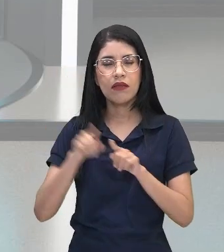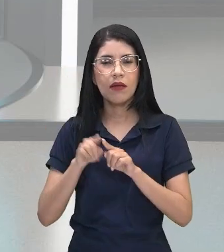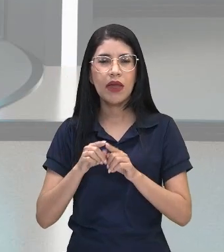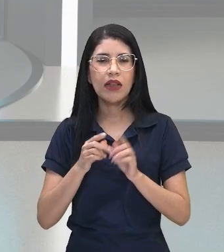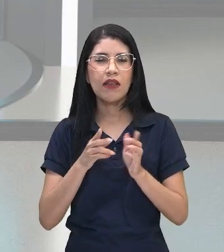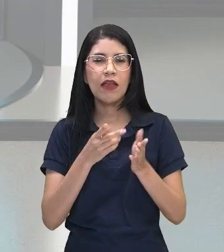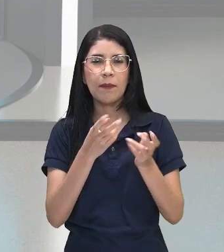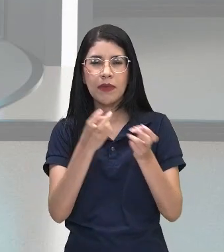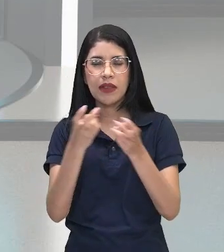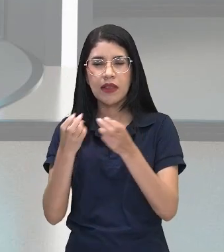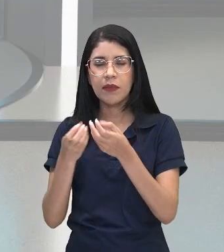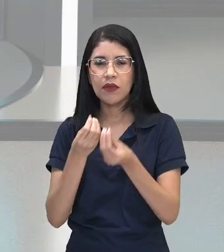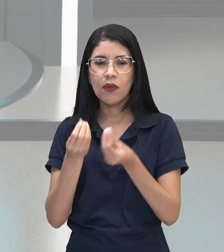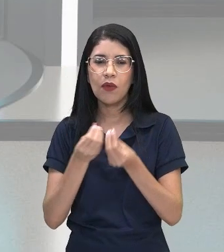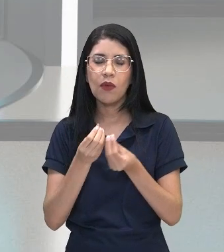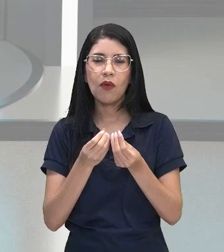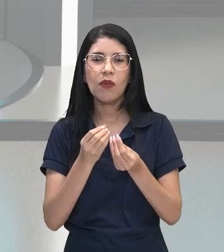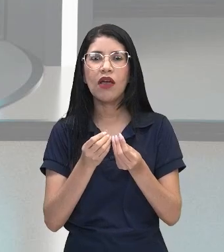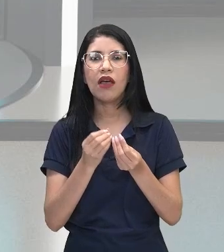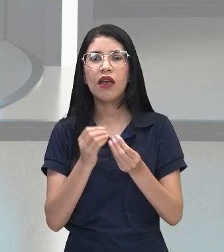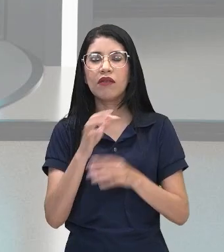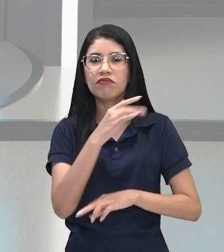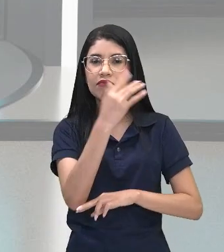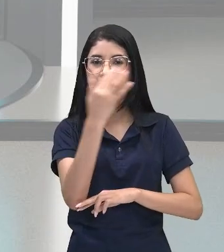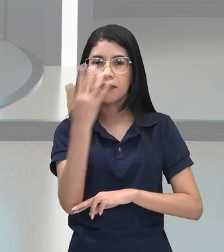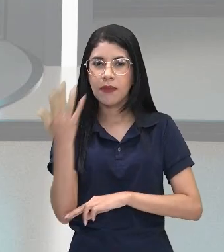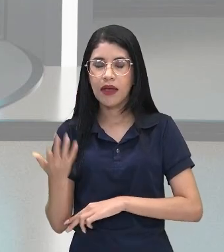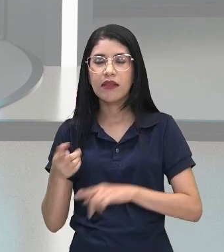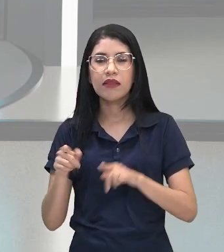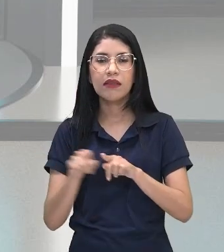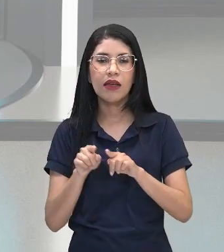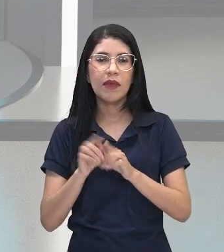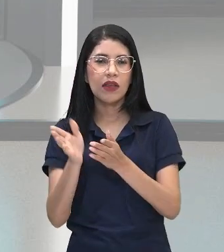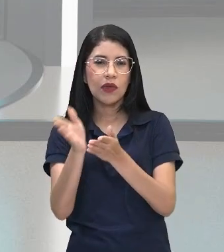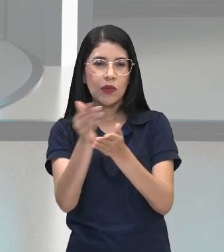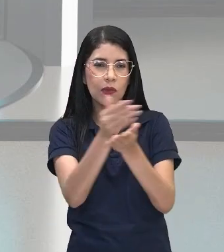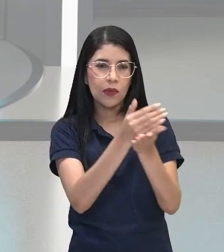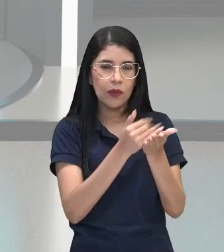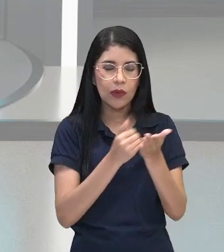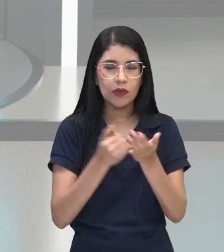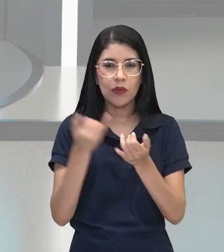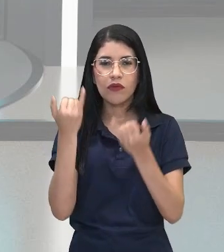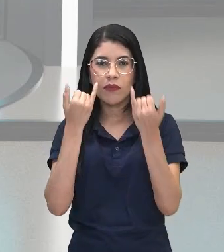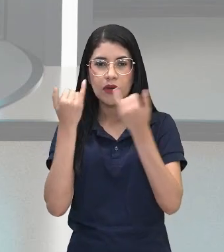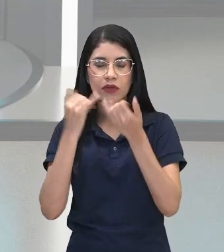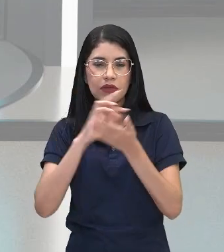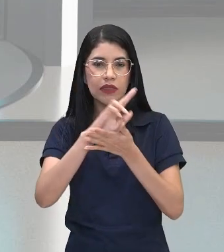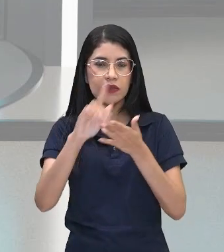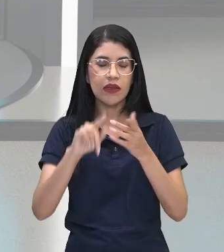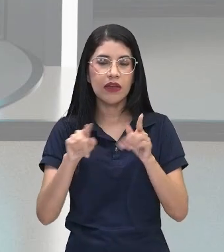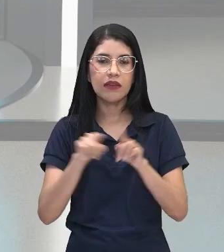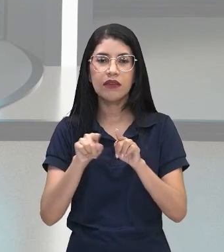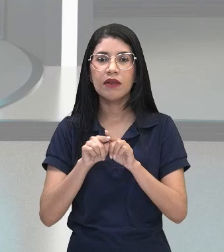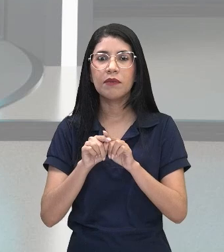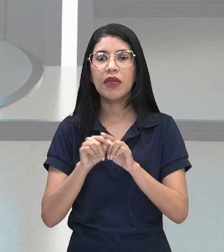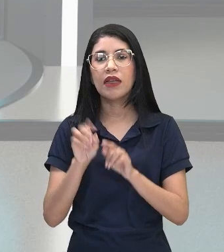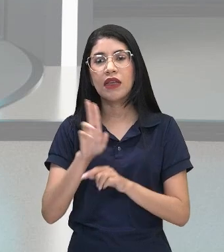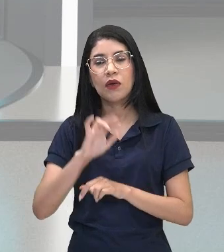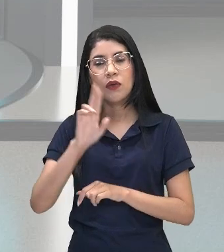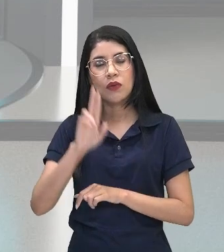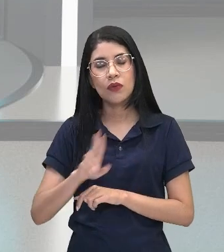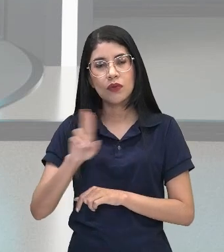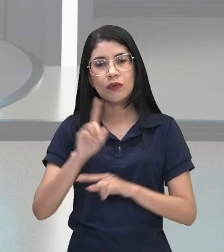os desmatamentos, além de recolher materiais para as suas obras, como raízes e troncos calcinados, ou seja,